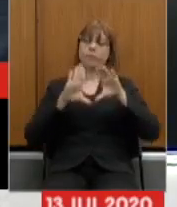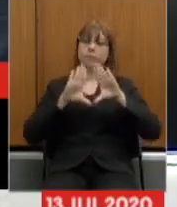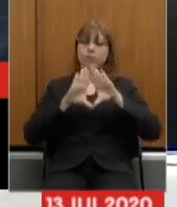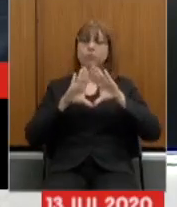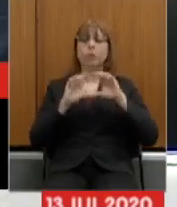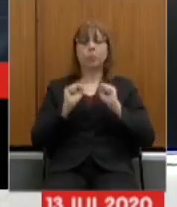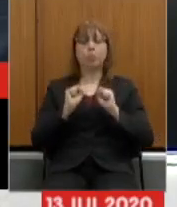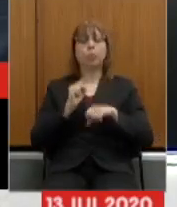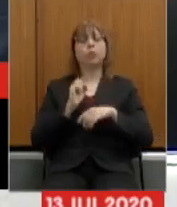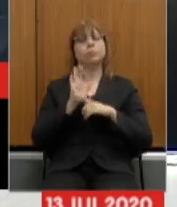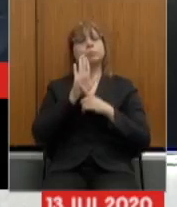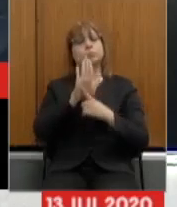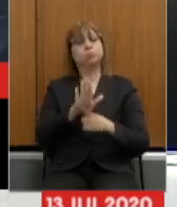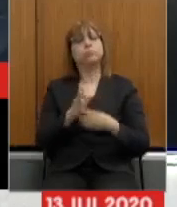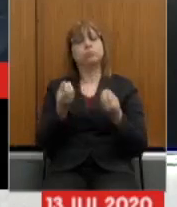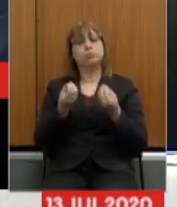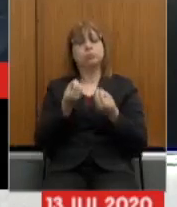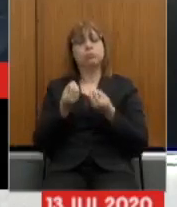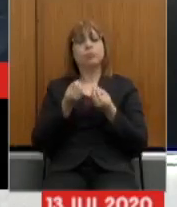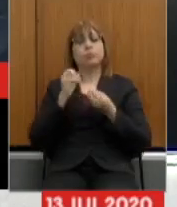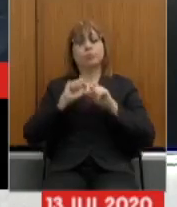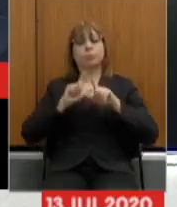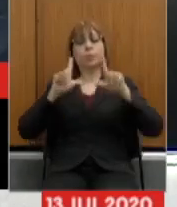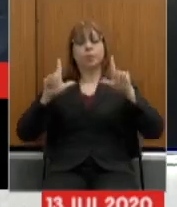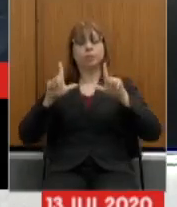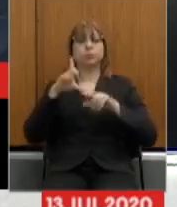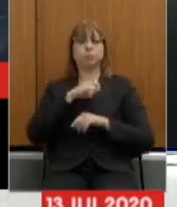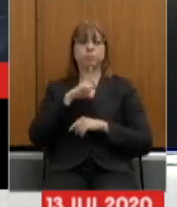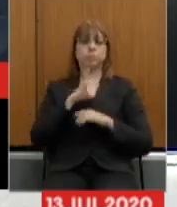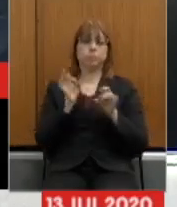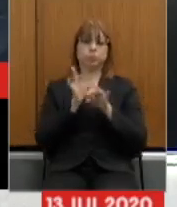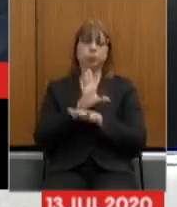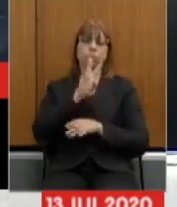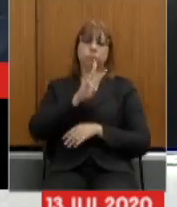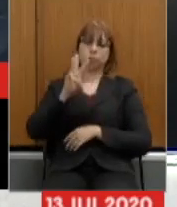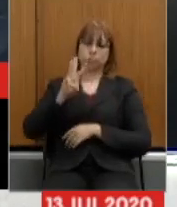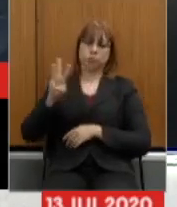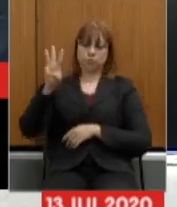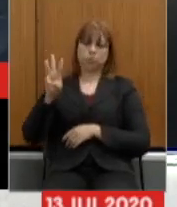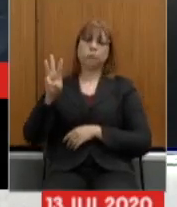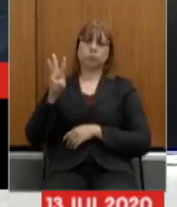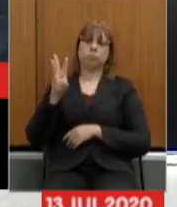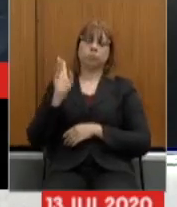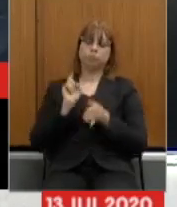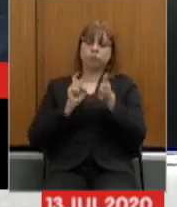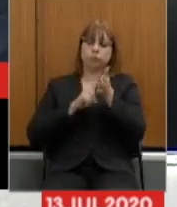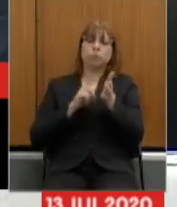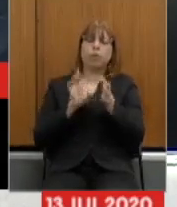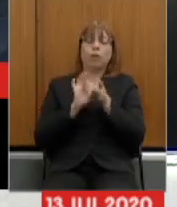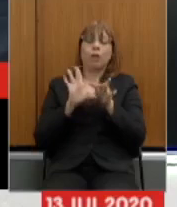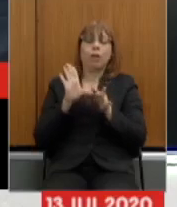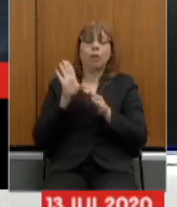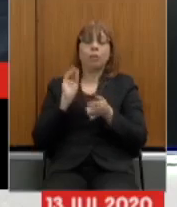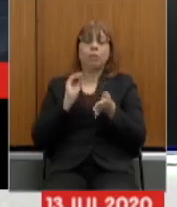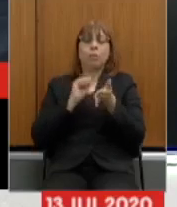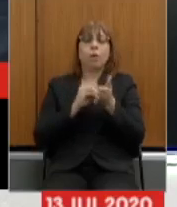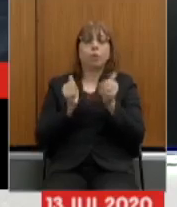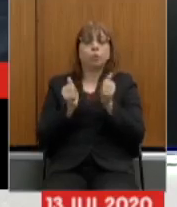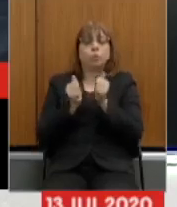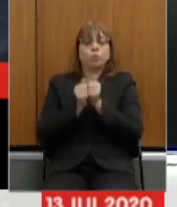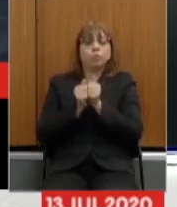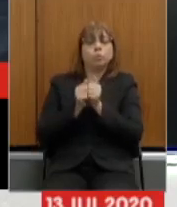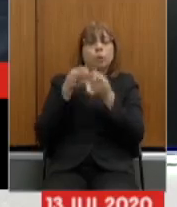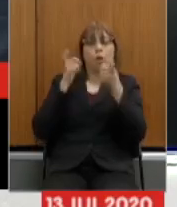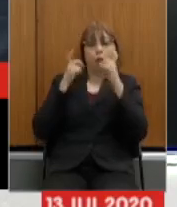manifestações numa galeria virtual criada no portal da Assembleia, localizada junto à transmissão das